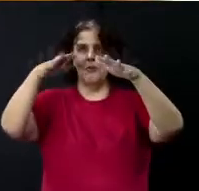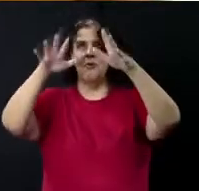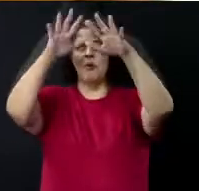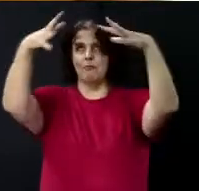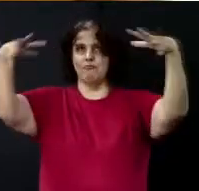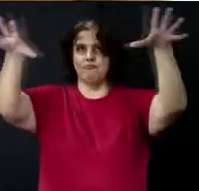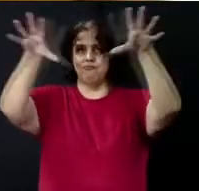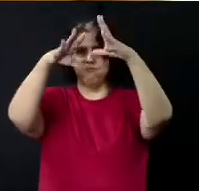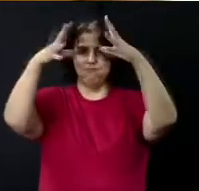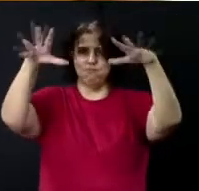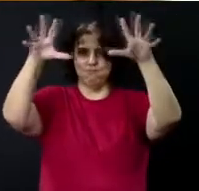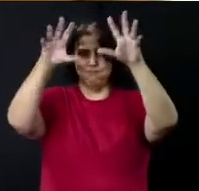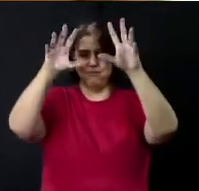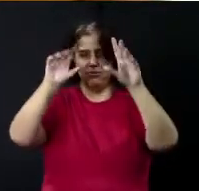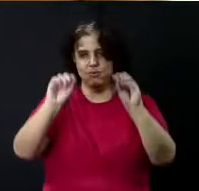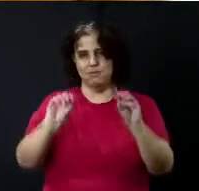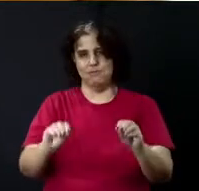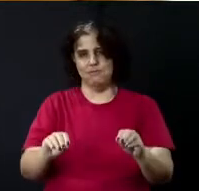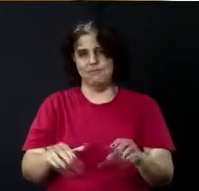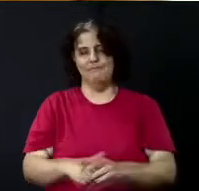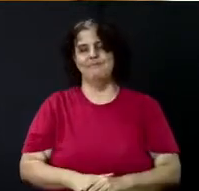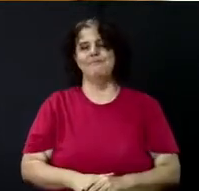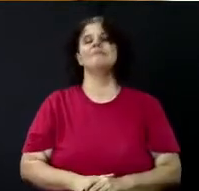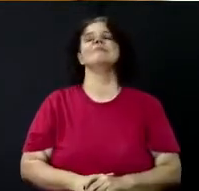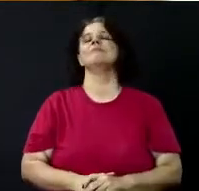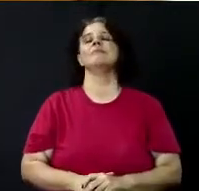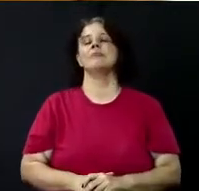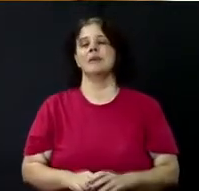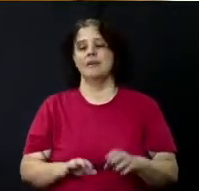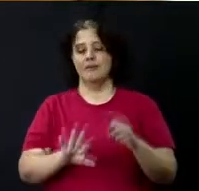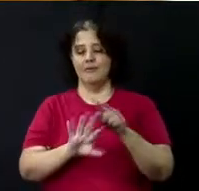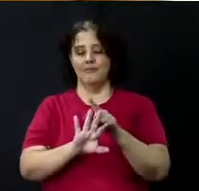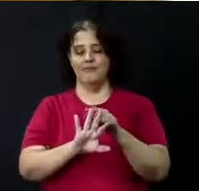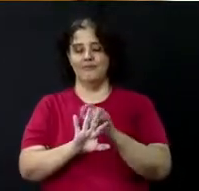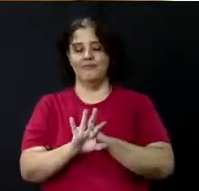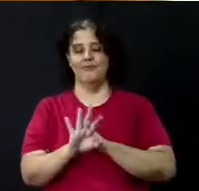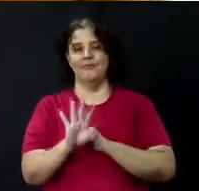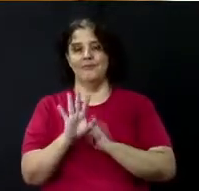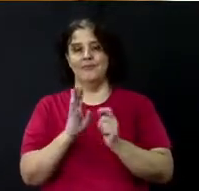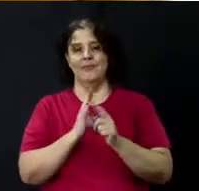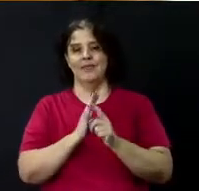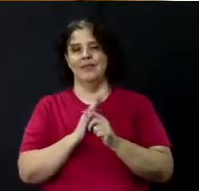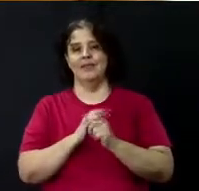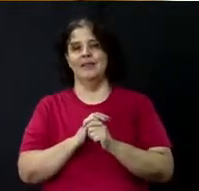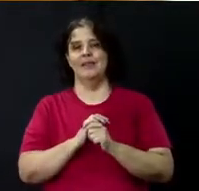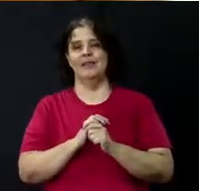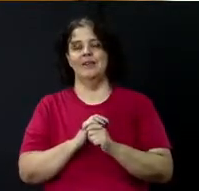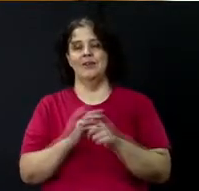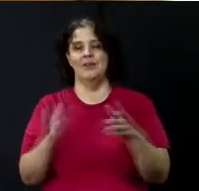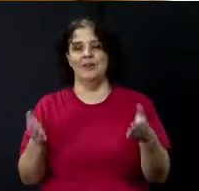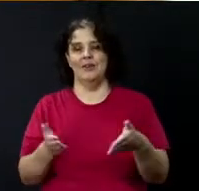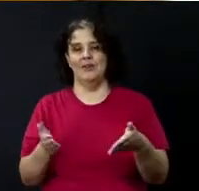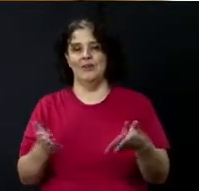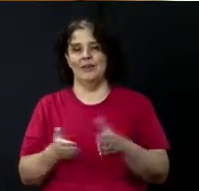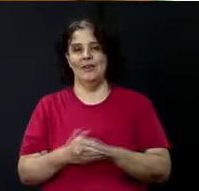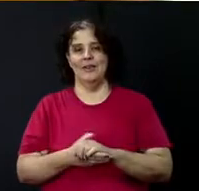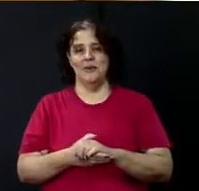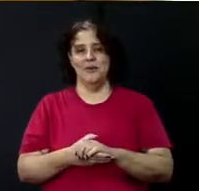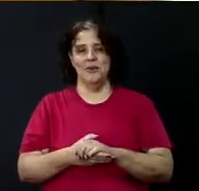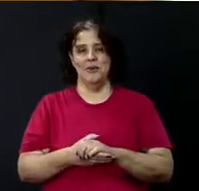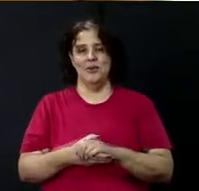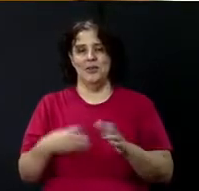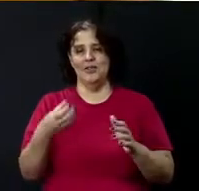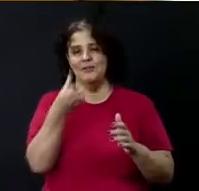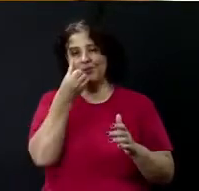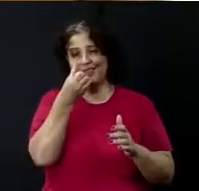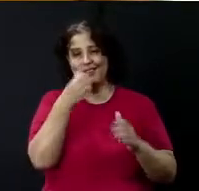segurança. Que mais que a salvação poderia trazer, né? Hoje, no 6º sinal,